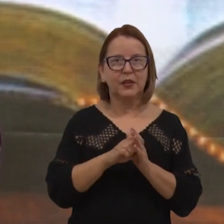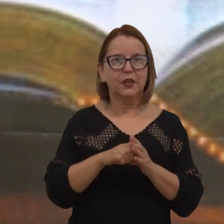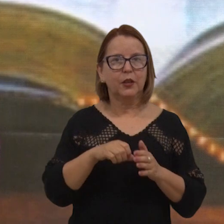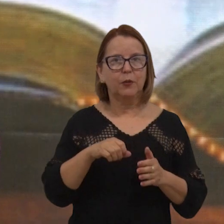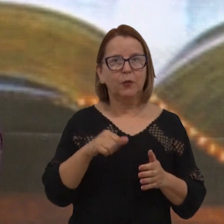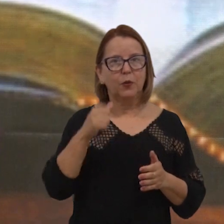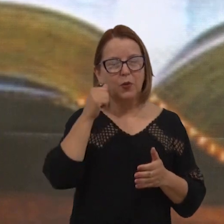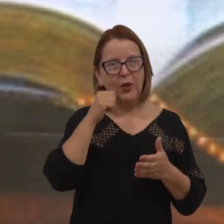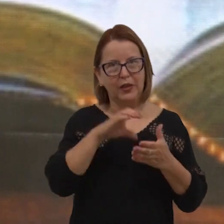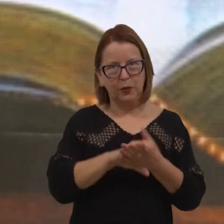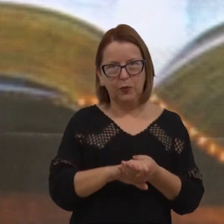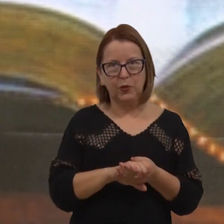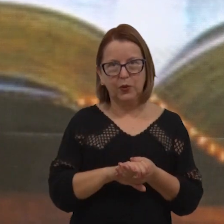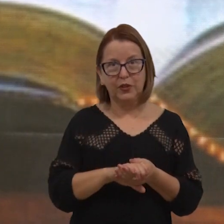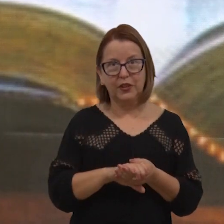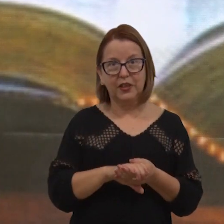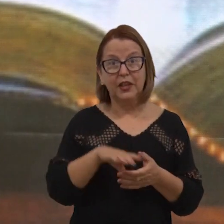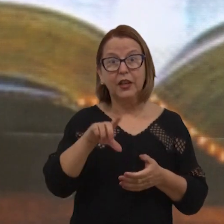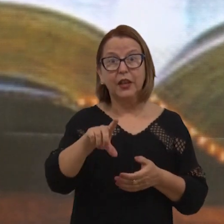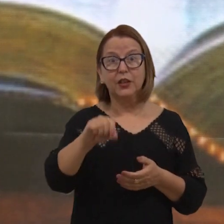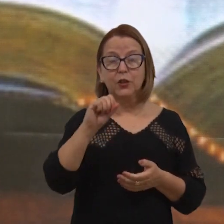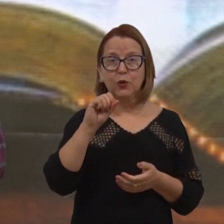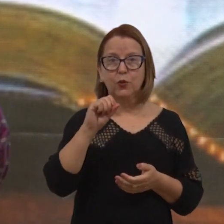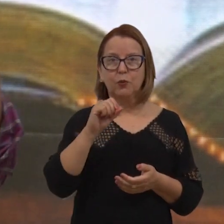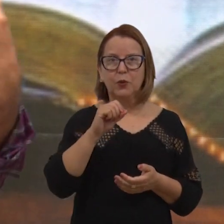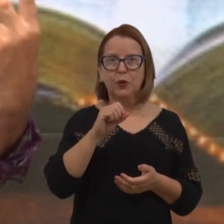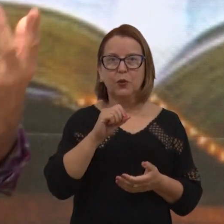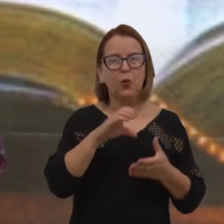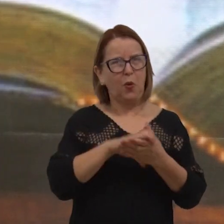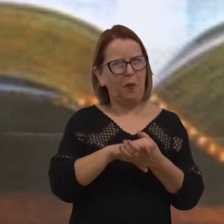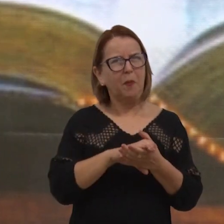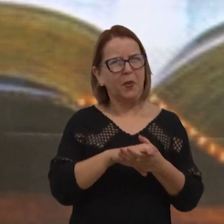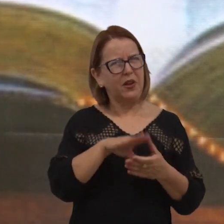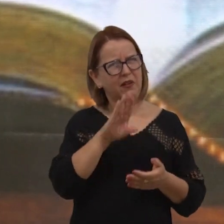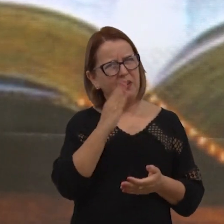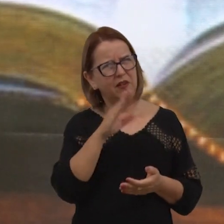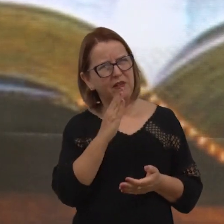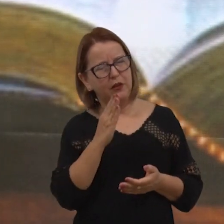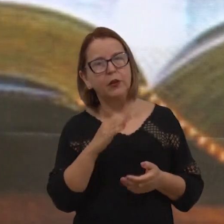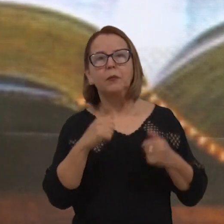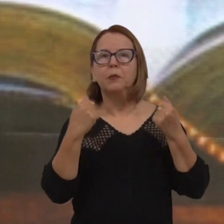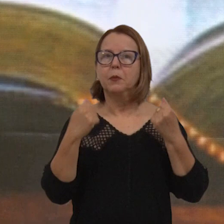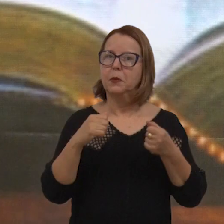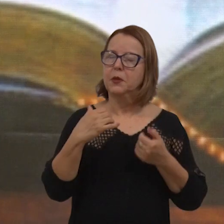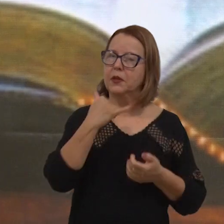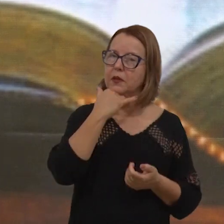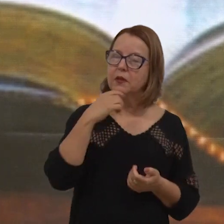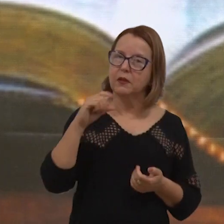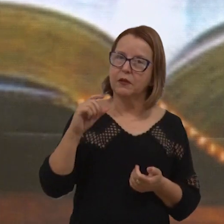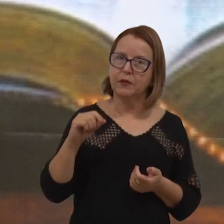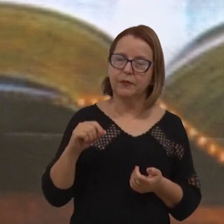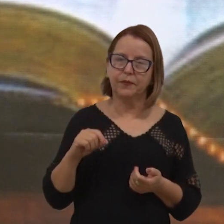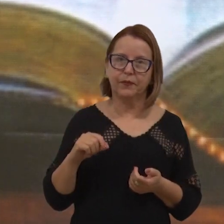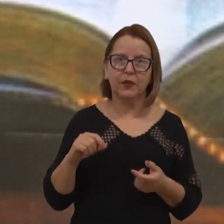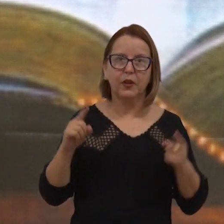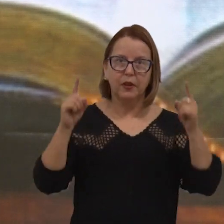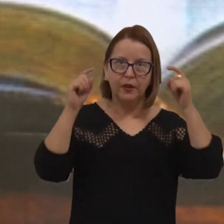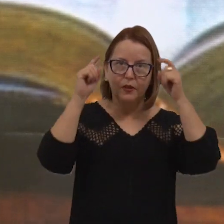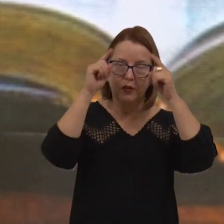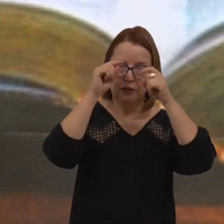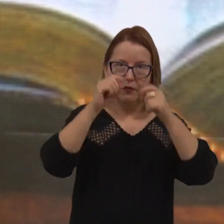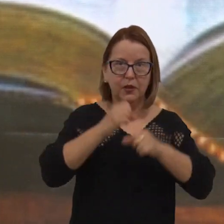Deus precisa trabalhar com esse perdão no coração dela. É difícil? Não é difícil, é impossível. Então